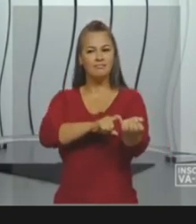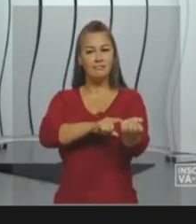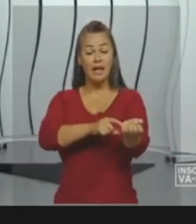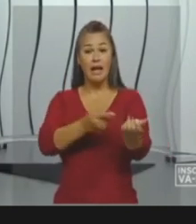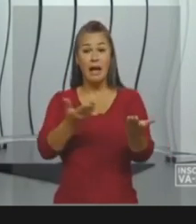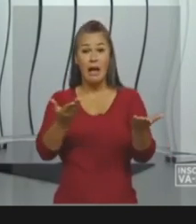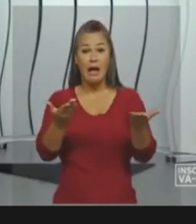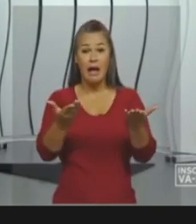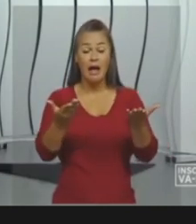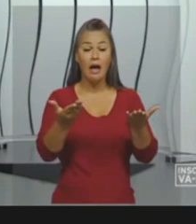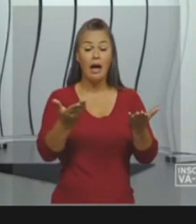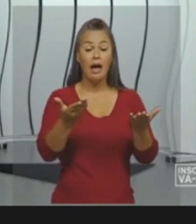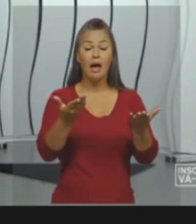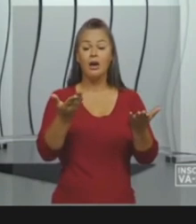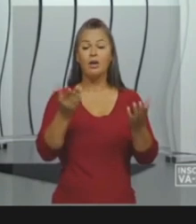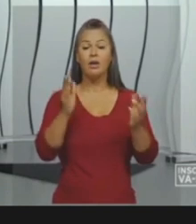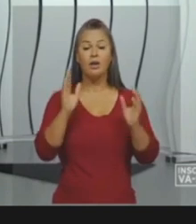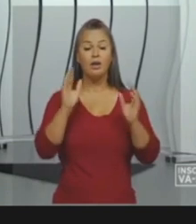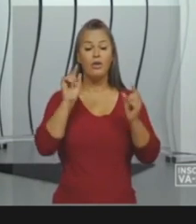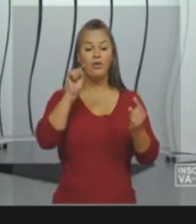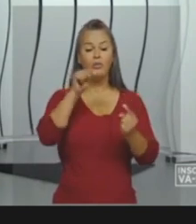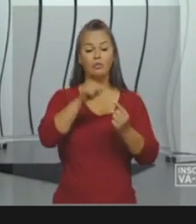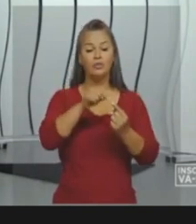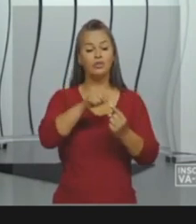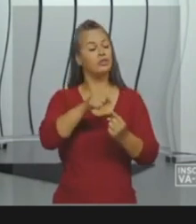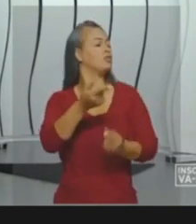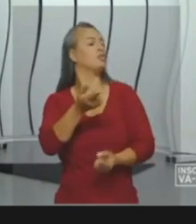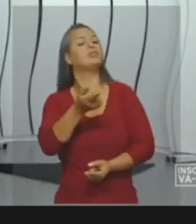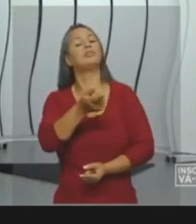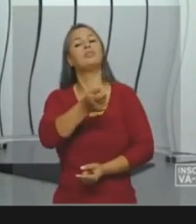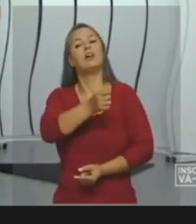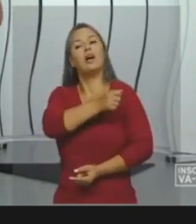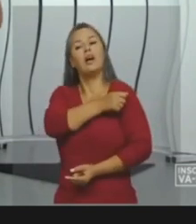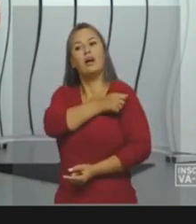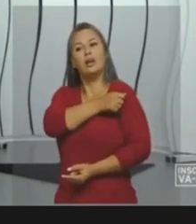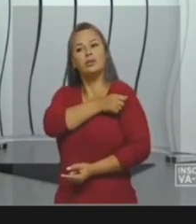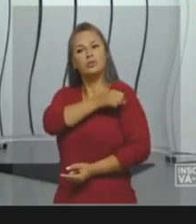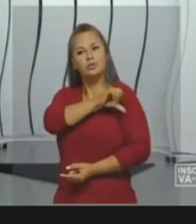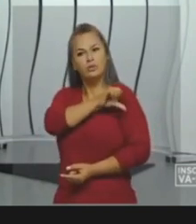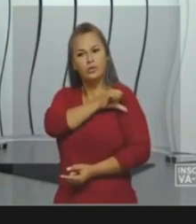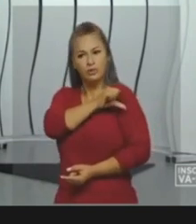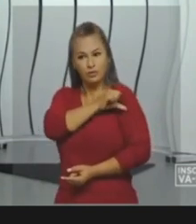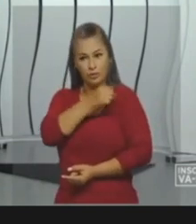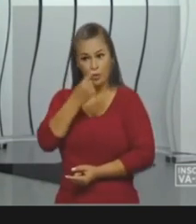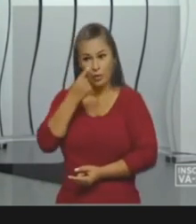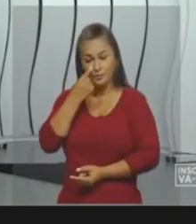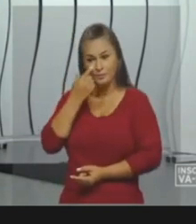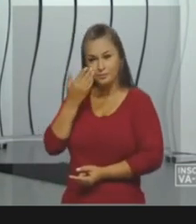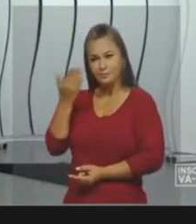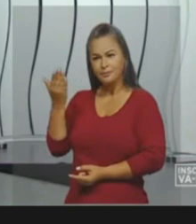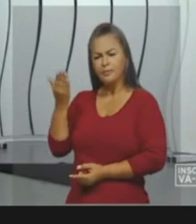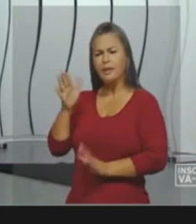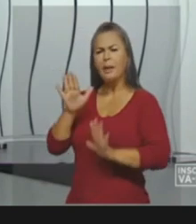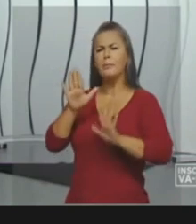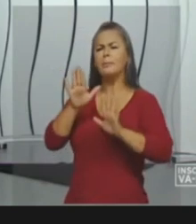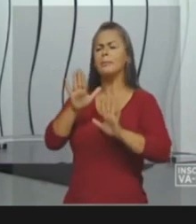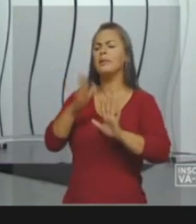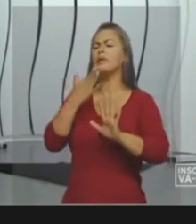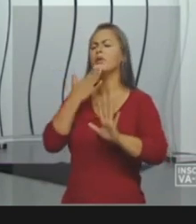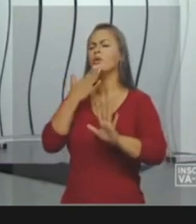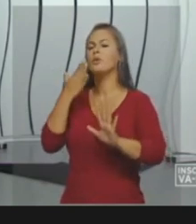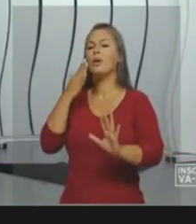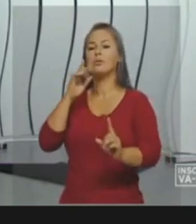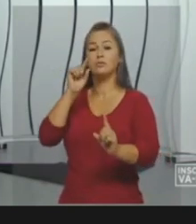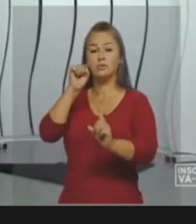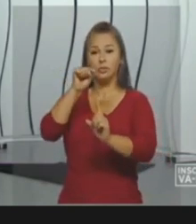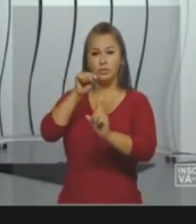fundamental. E quais são os objetivos desta aula? Bom, eu gostaria que você, aluno, pudesse